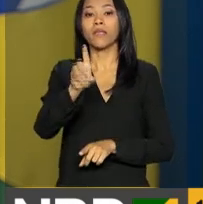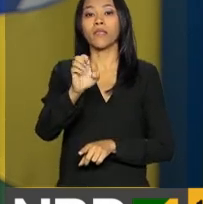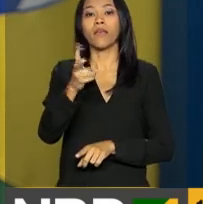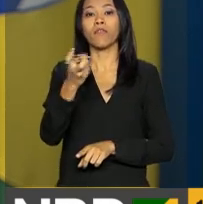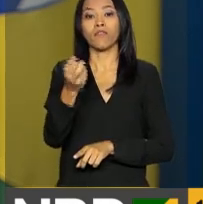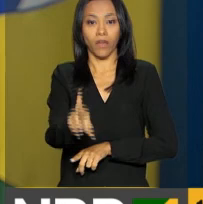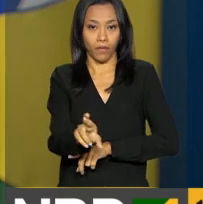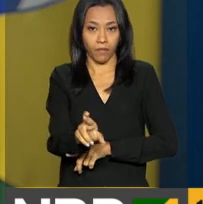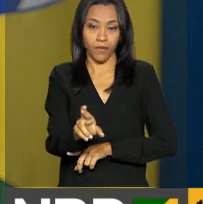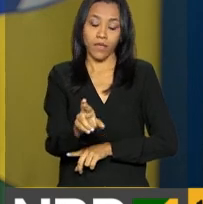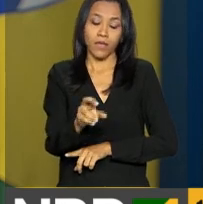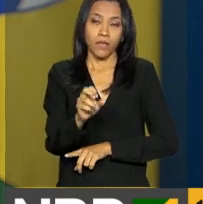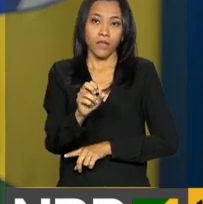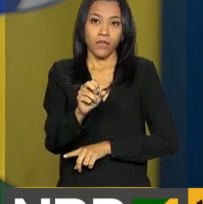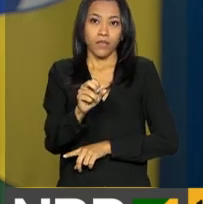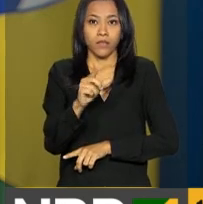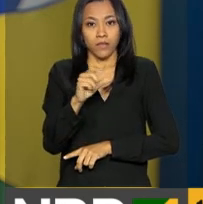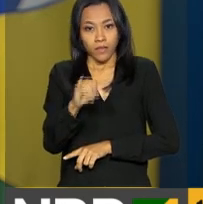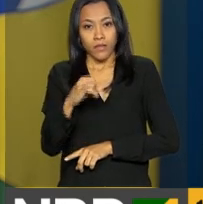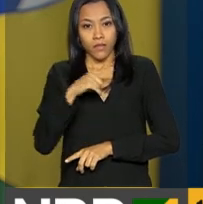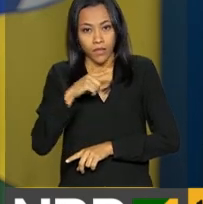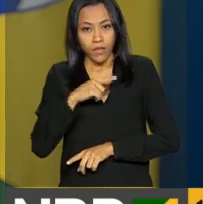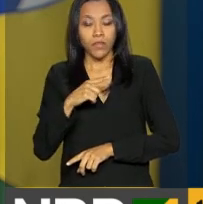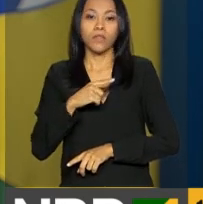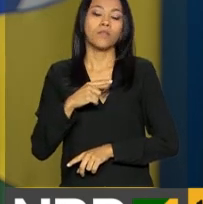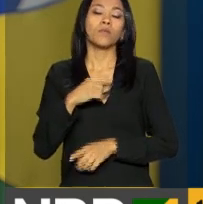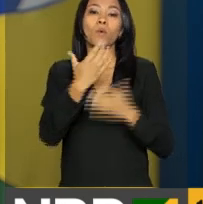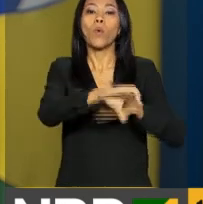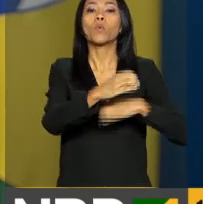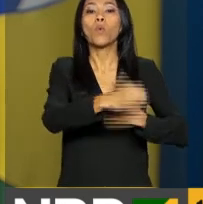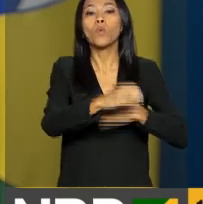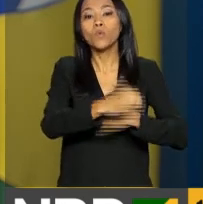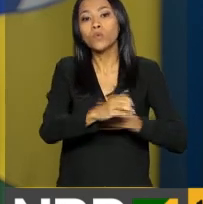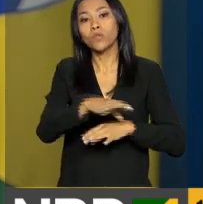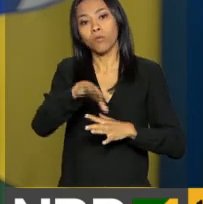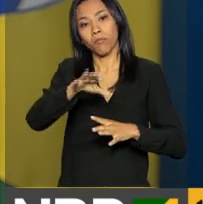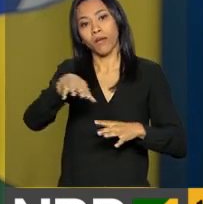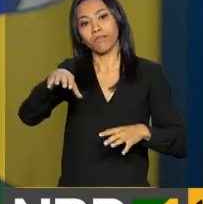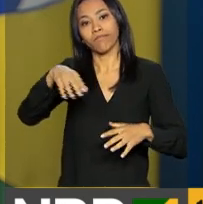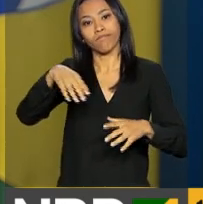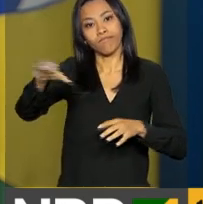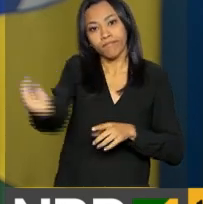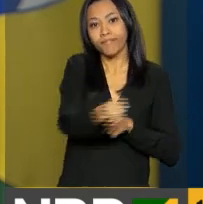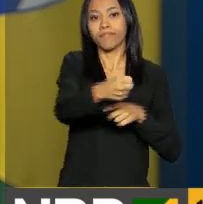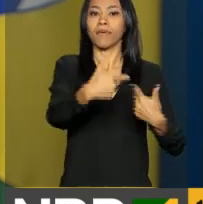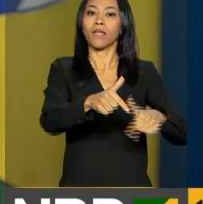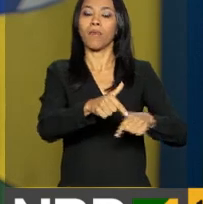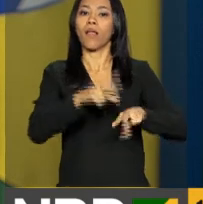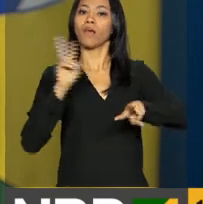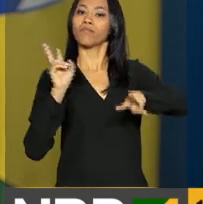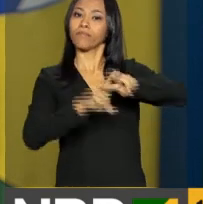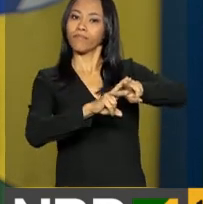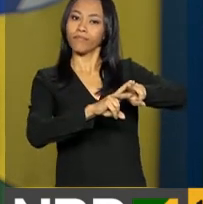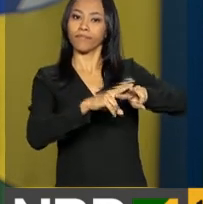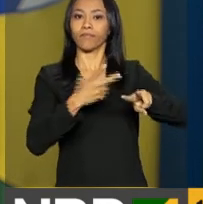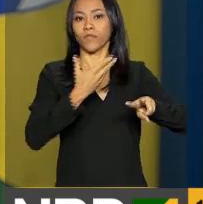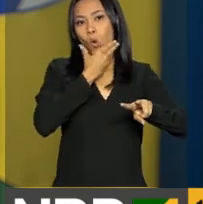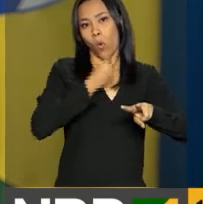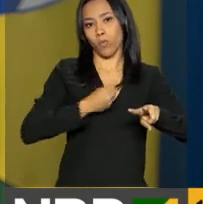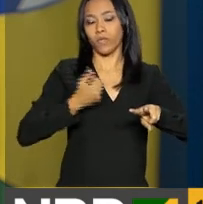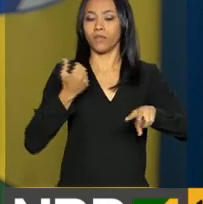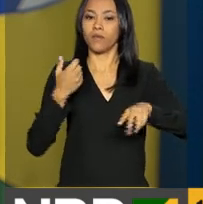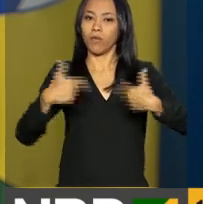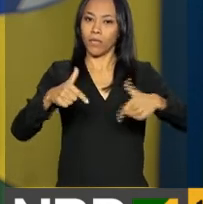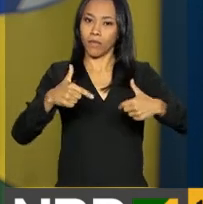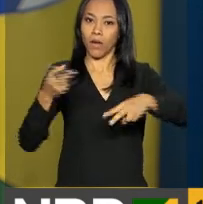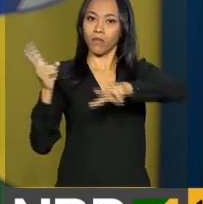concurso para carcereiro da penitenciária masculina ou carcereira da penitenciária